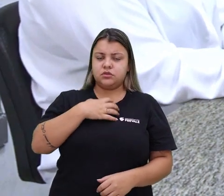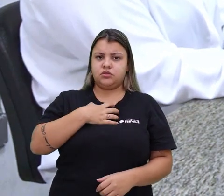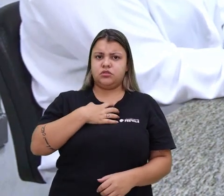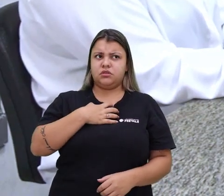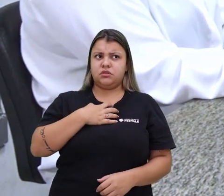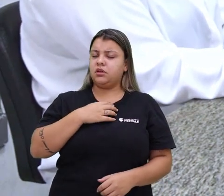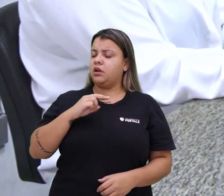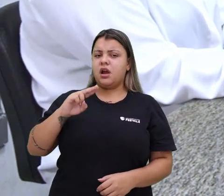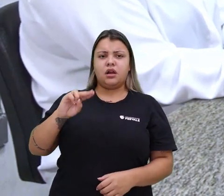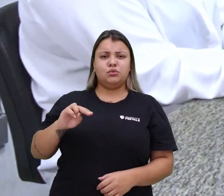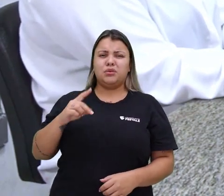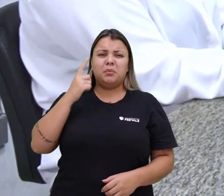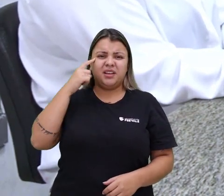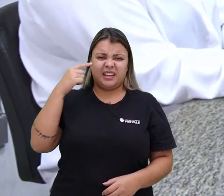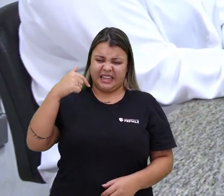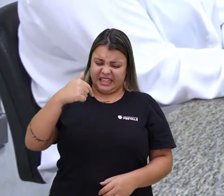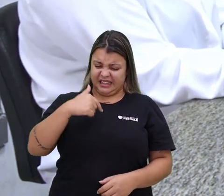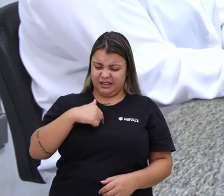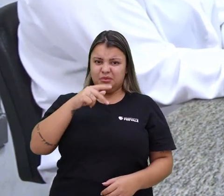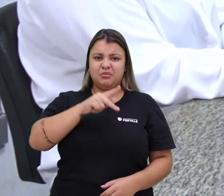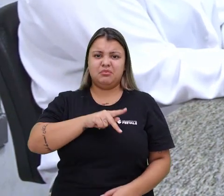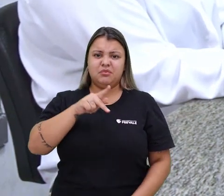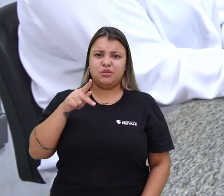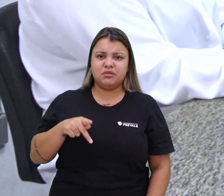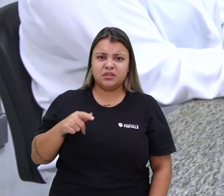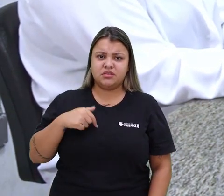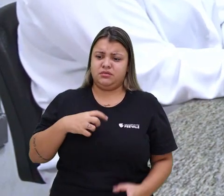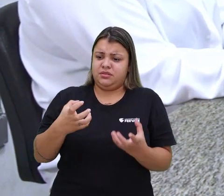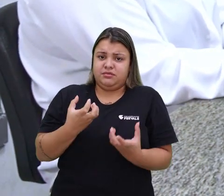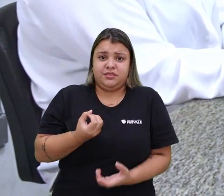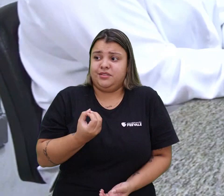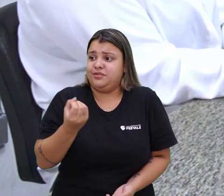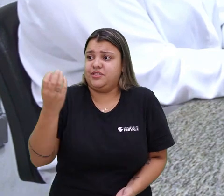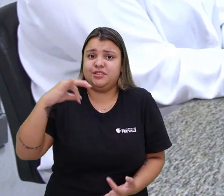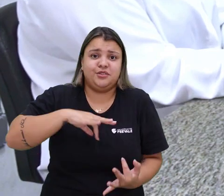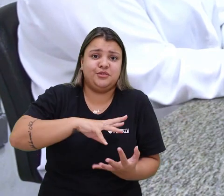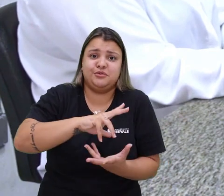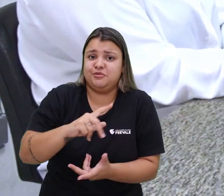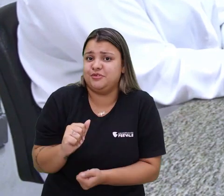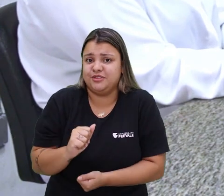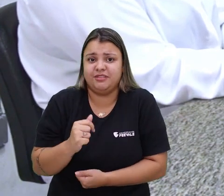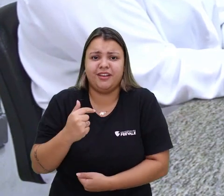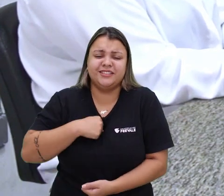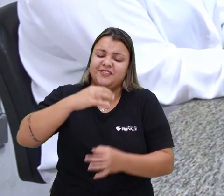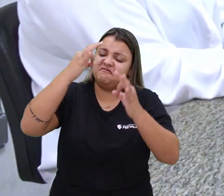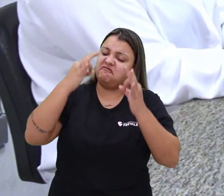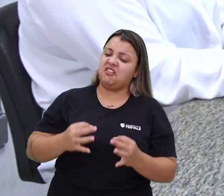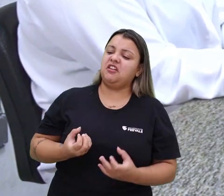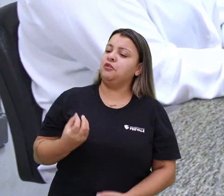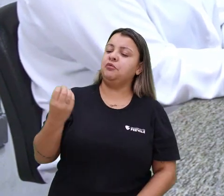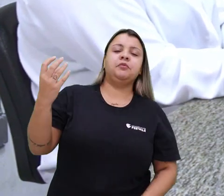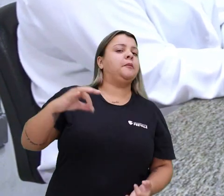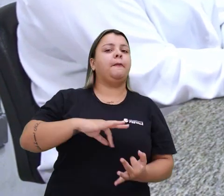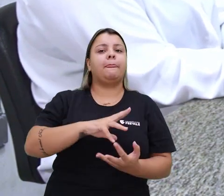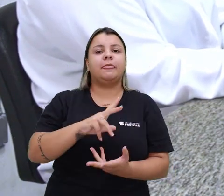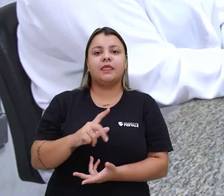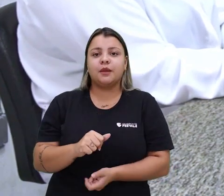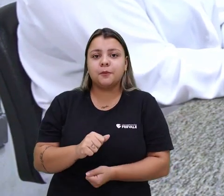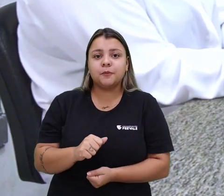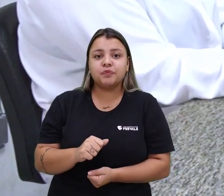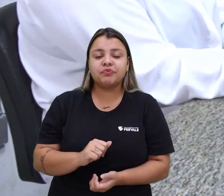mesmo em docência Não não eu queria viajar ao mundo eu tava certa disso que eu queria viajar ao